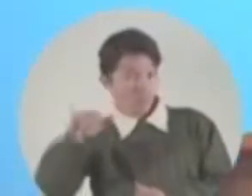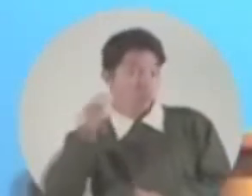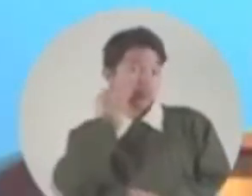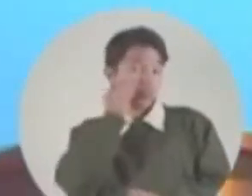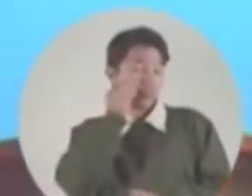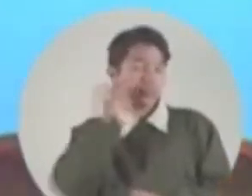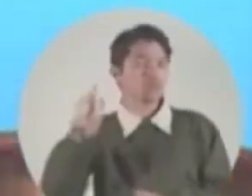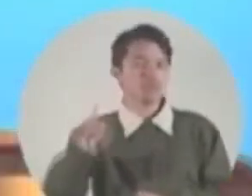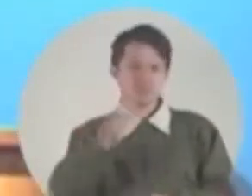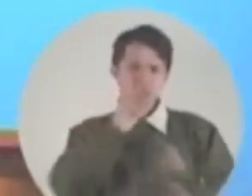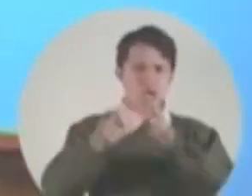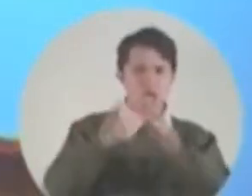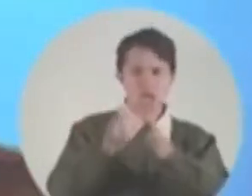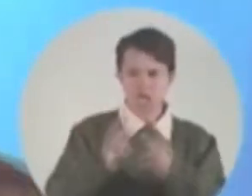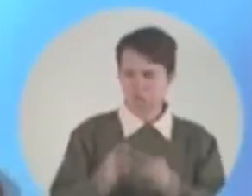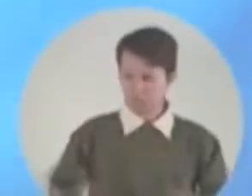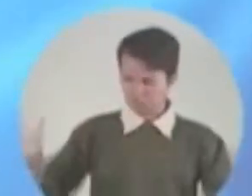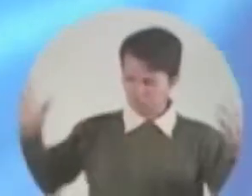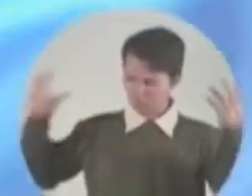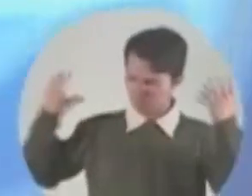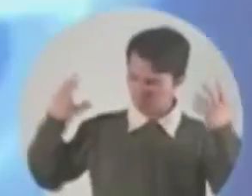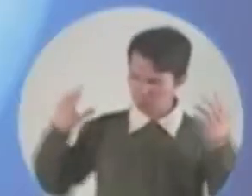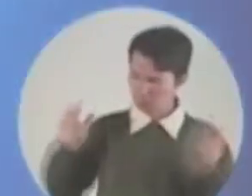Judas Iscariotes começa a reclamar.